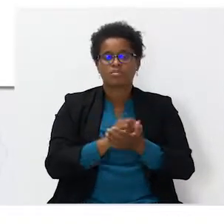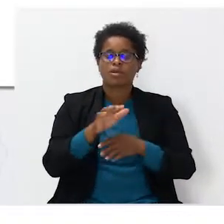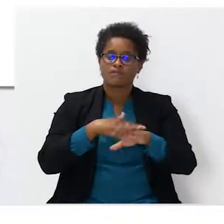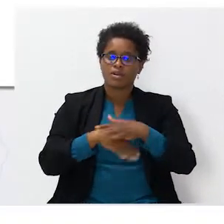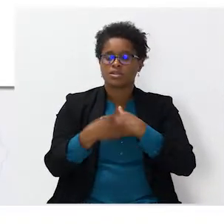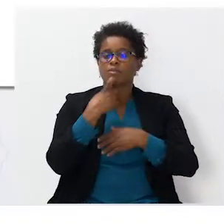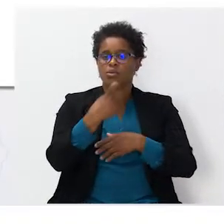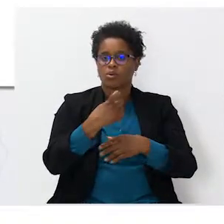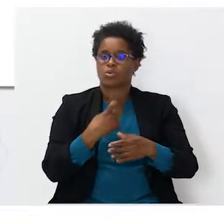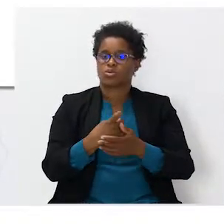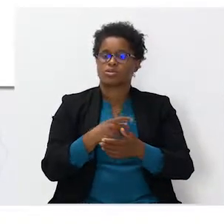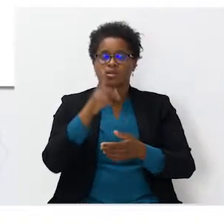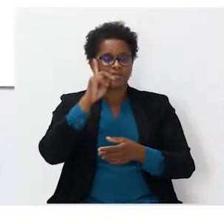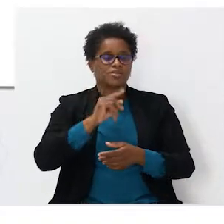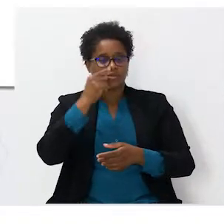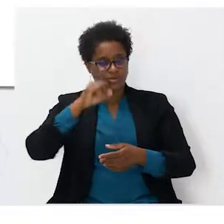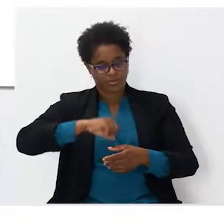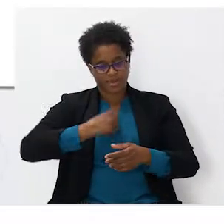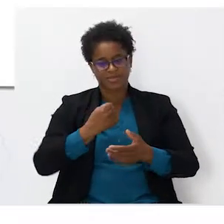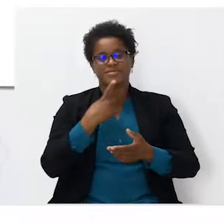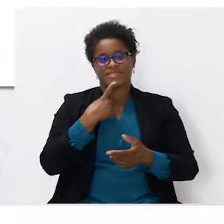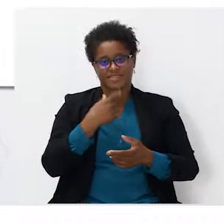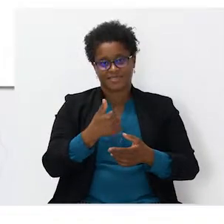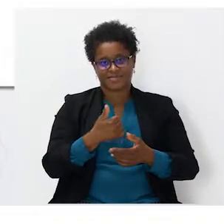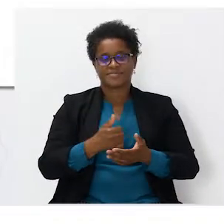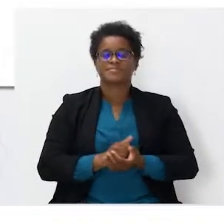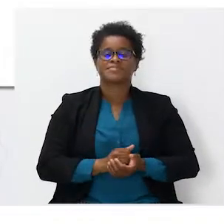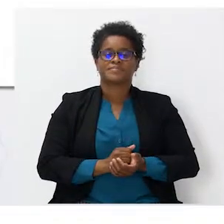fazer perguntas, meus meninos e minhas meninas. Entendidos?